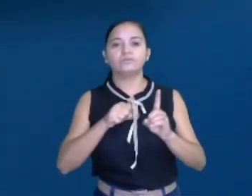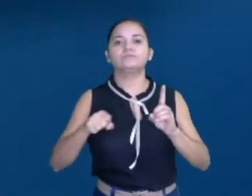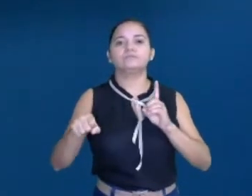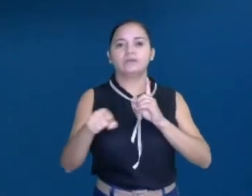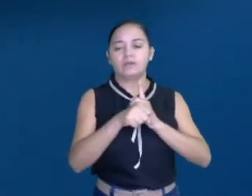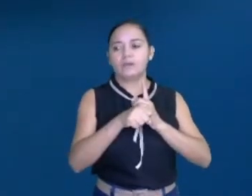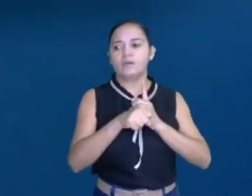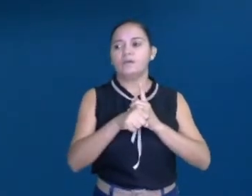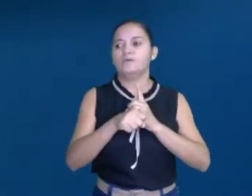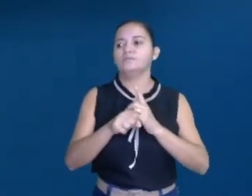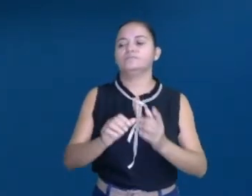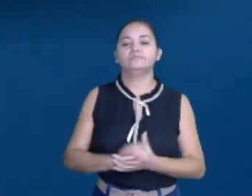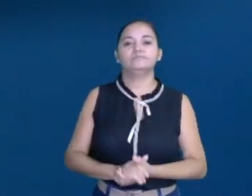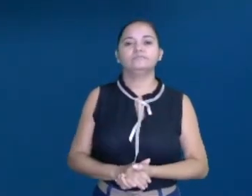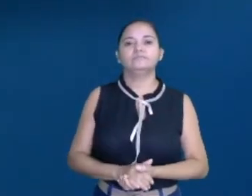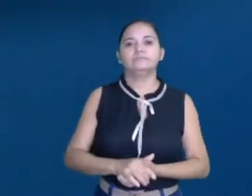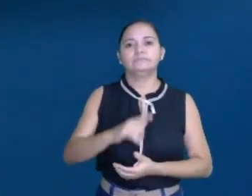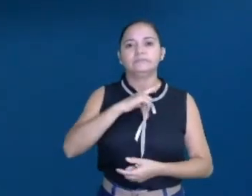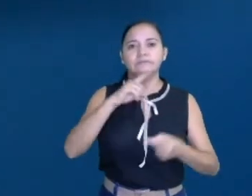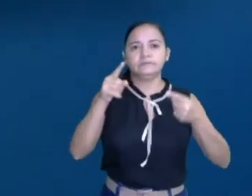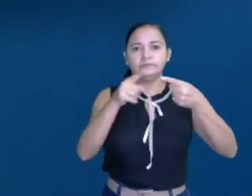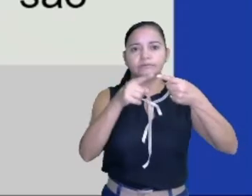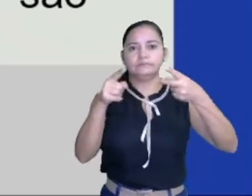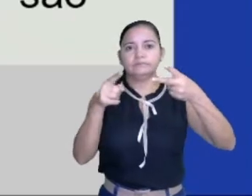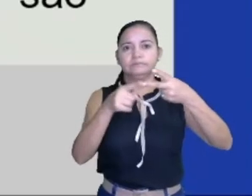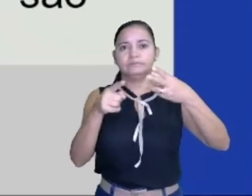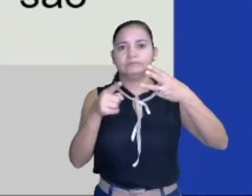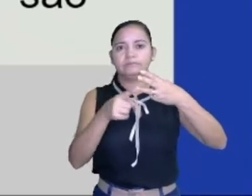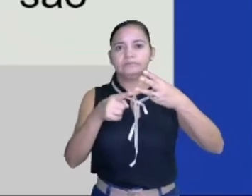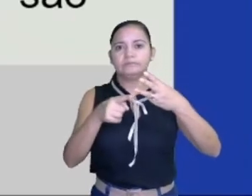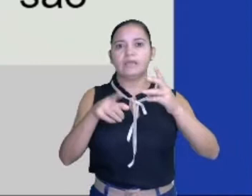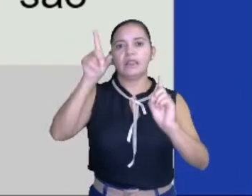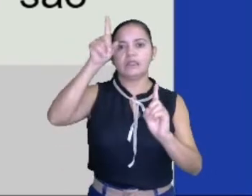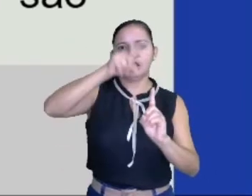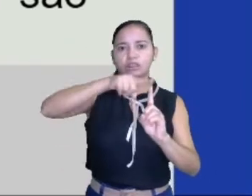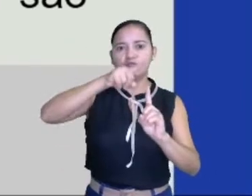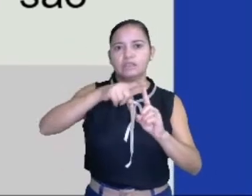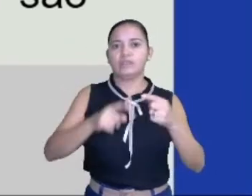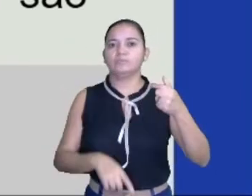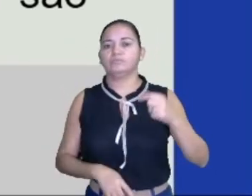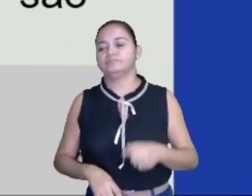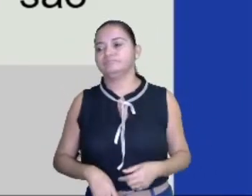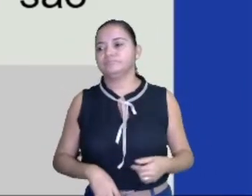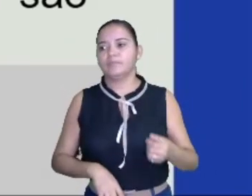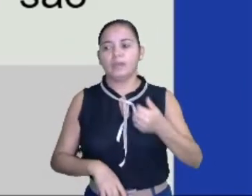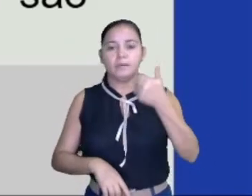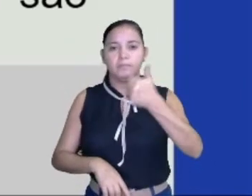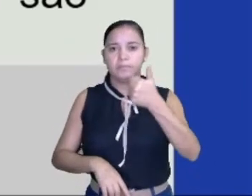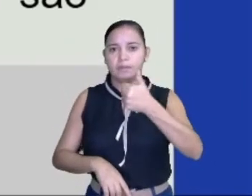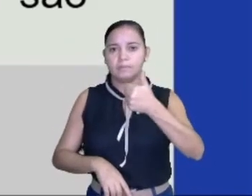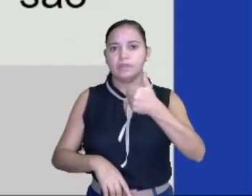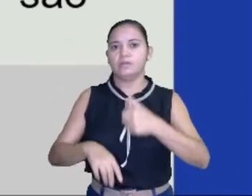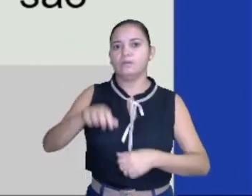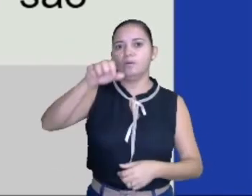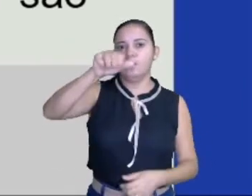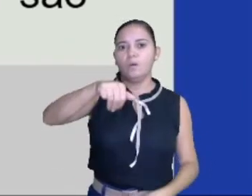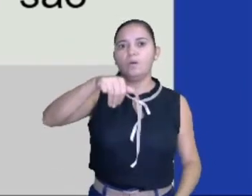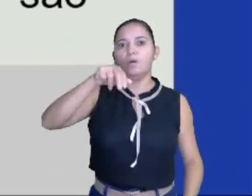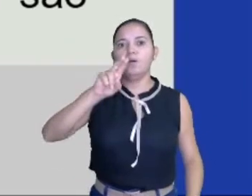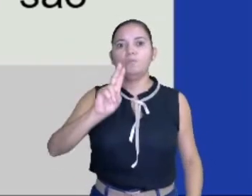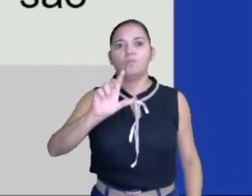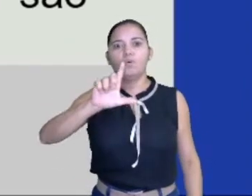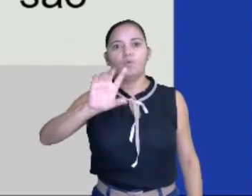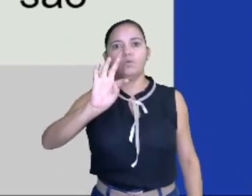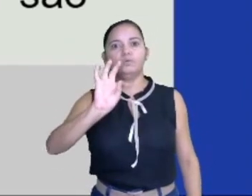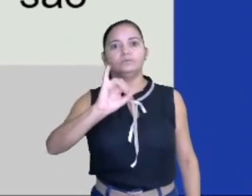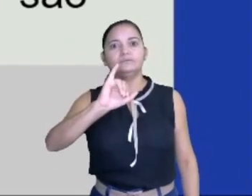social, a gente tem os 3 tipos de agregados mais comuns, né? A multidão, que é um grupo de pessoas se